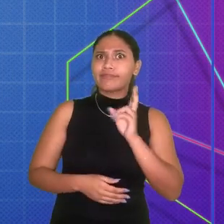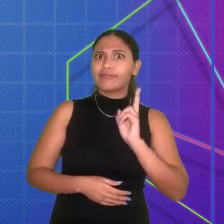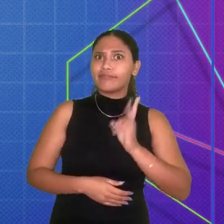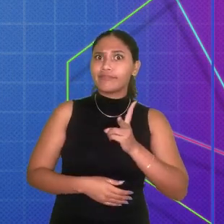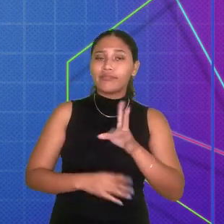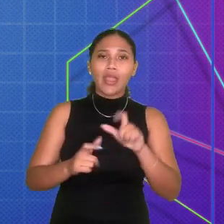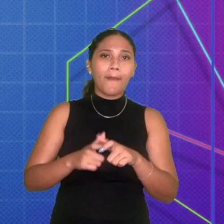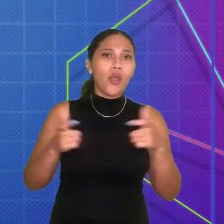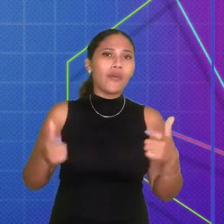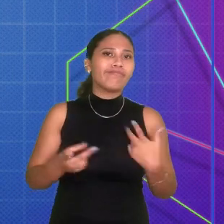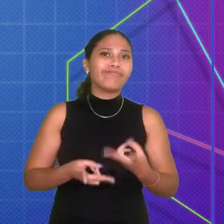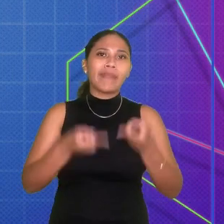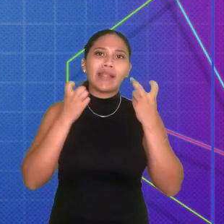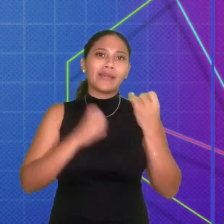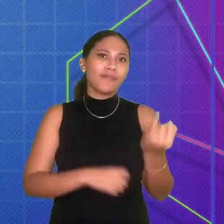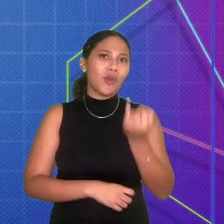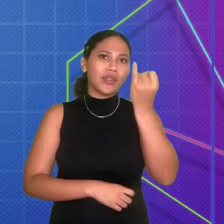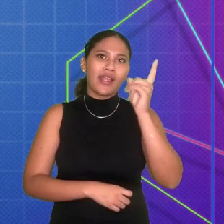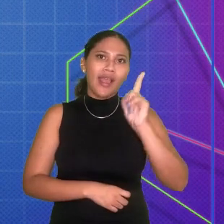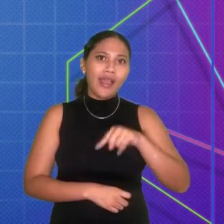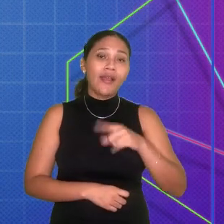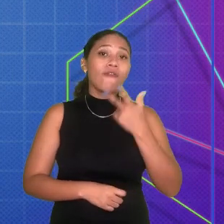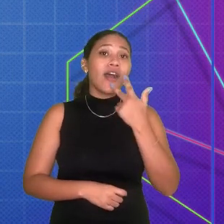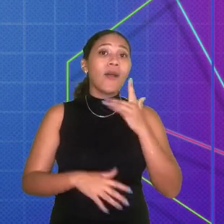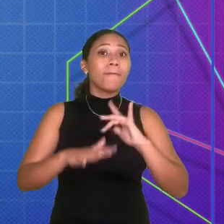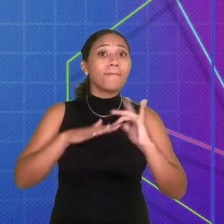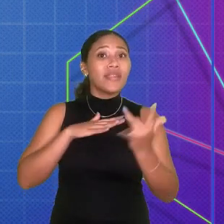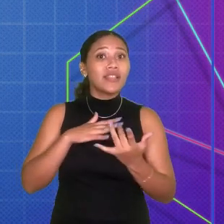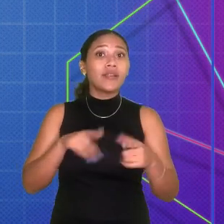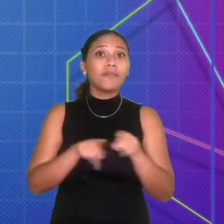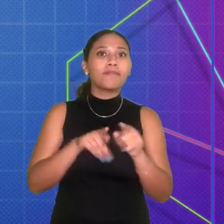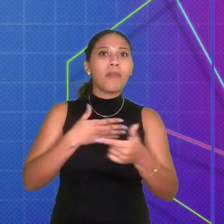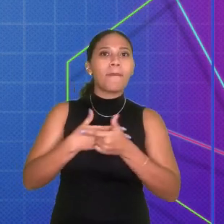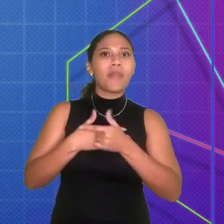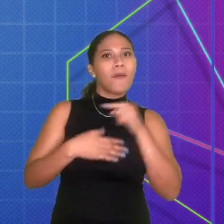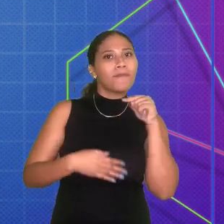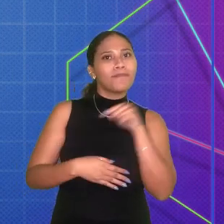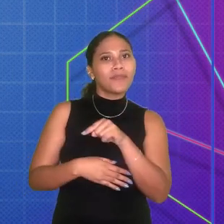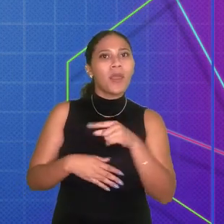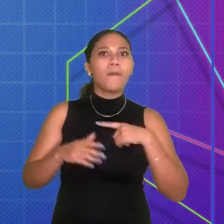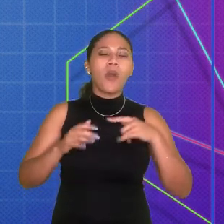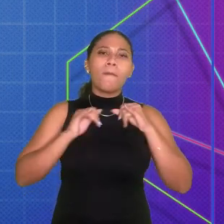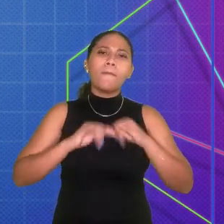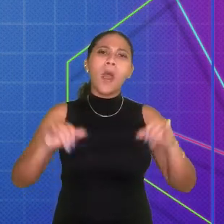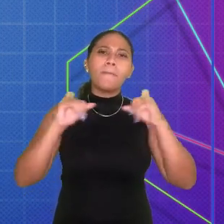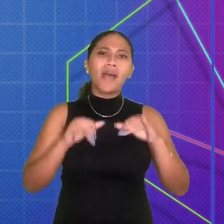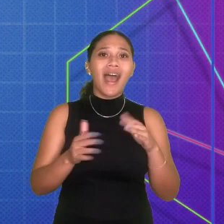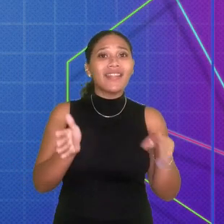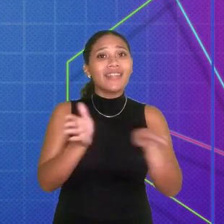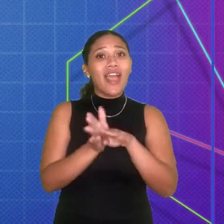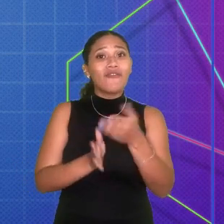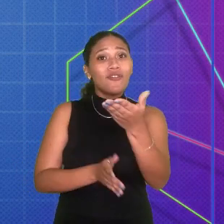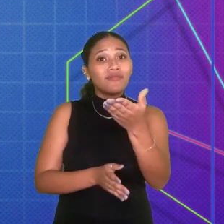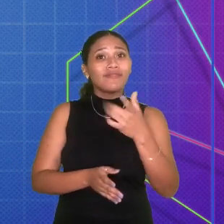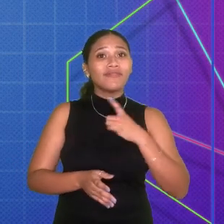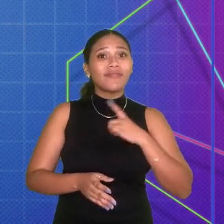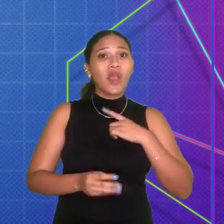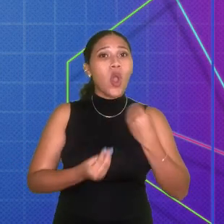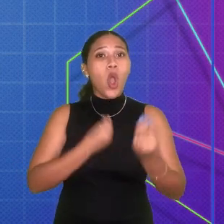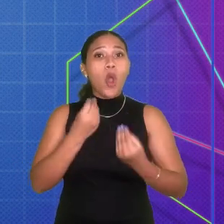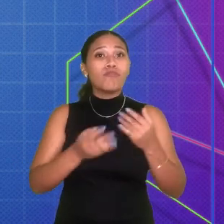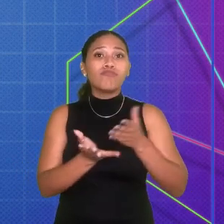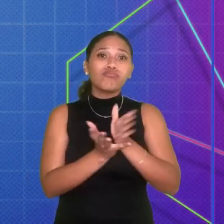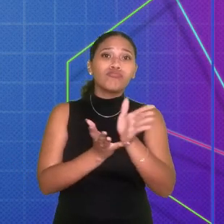maioria não percebe a importância. Eu falo da mídia e do papel que ela tem em levar os jogos até vocês de todas as formas